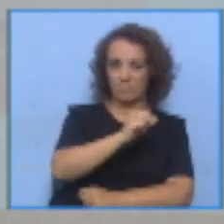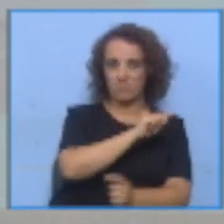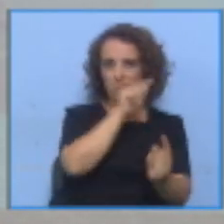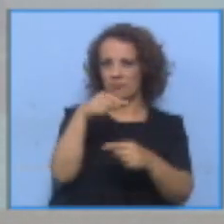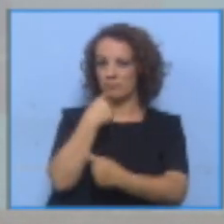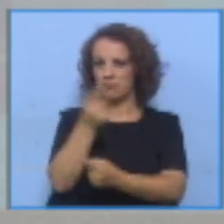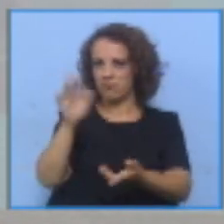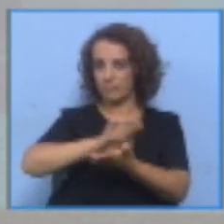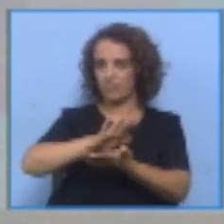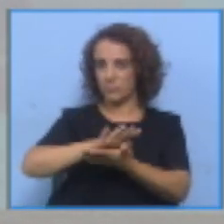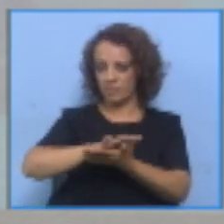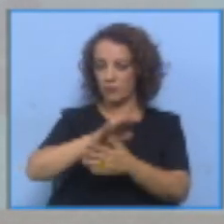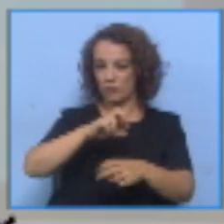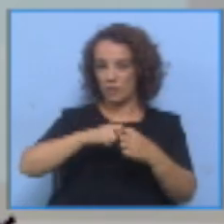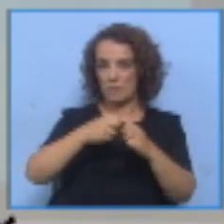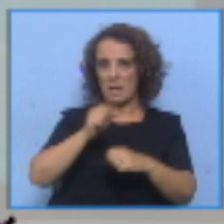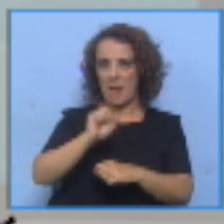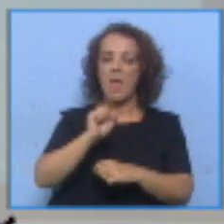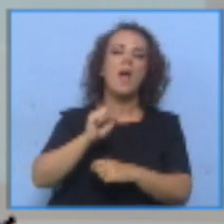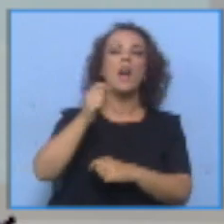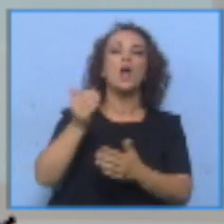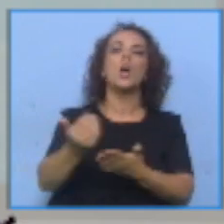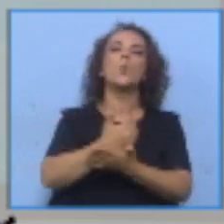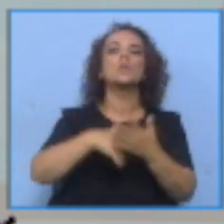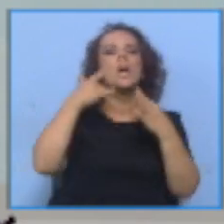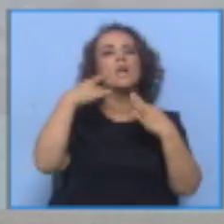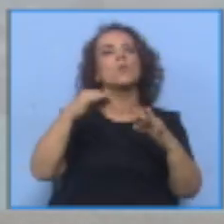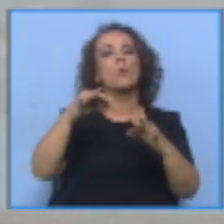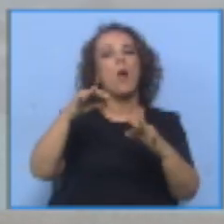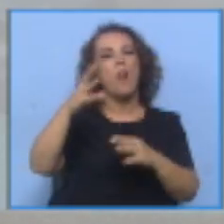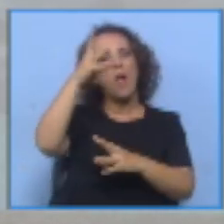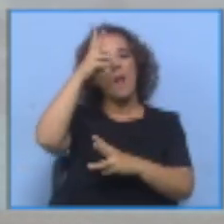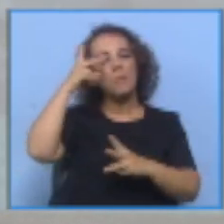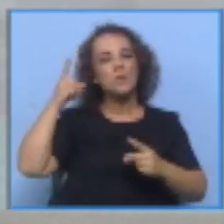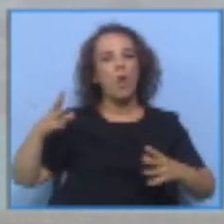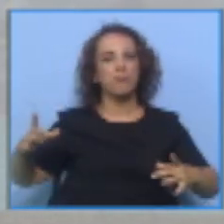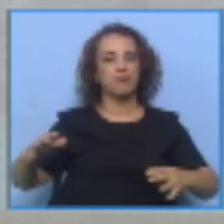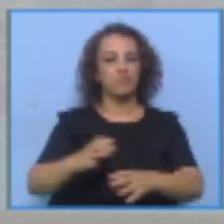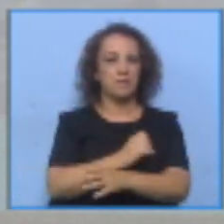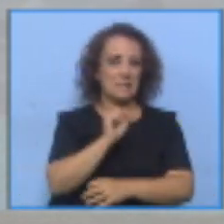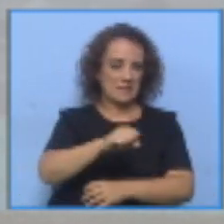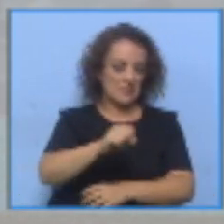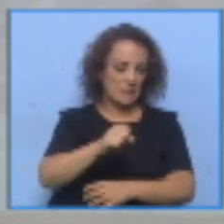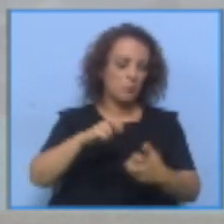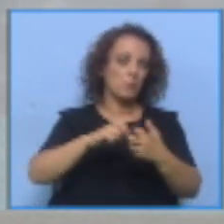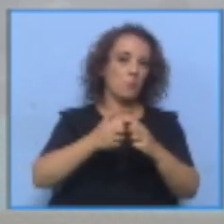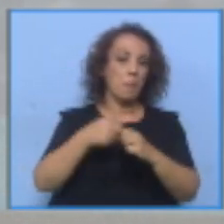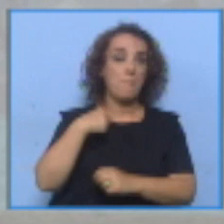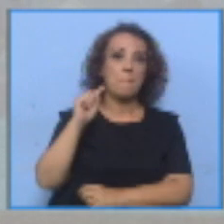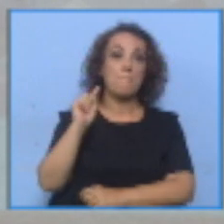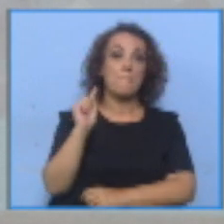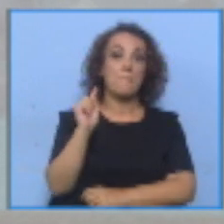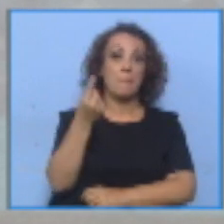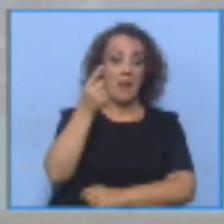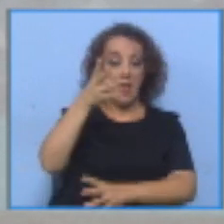se vai agravando da exploração dos recursos naturais da Amazónia? Sim, eu lembro que a primeira vez que sobrevoei por cima